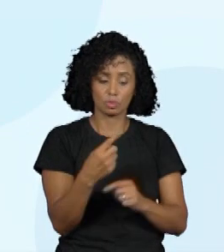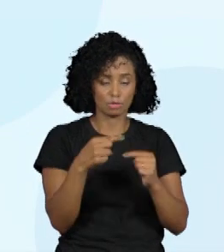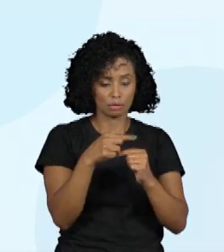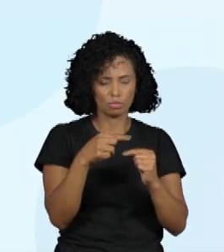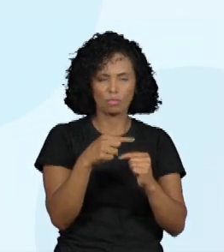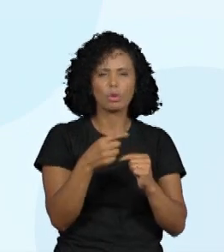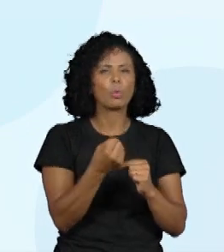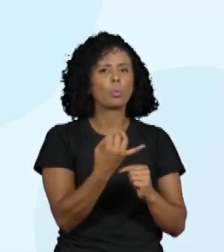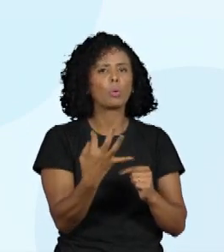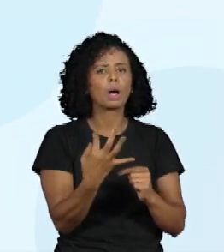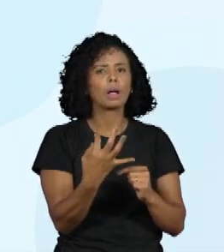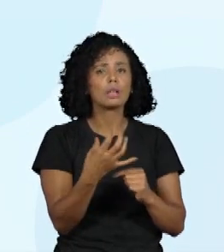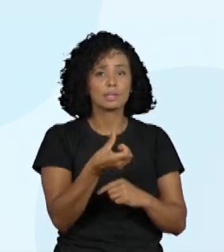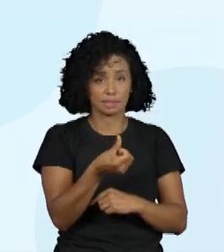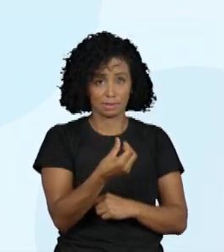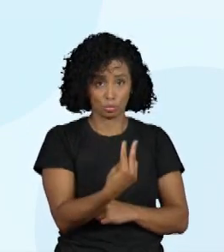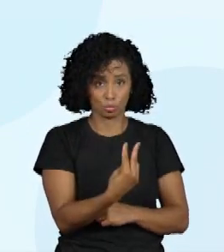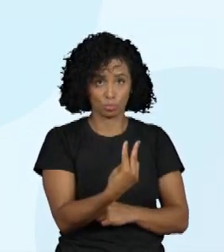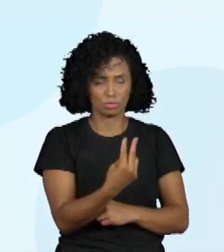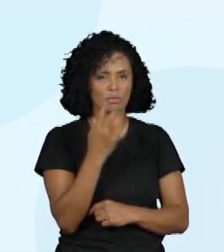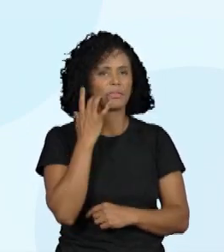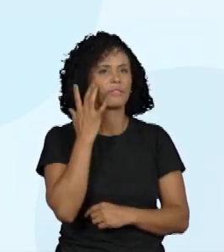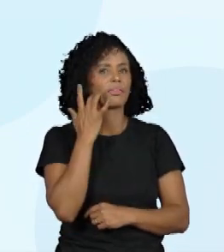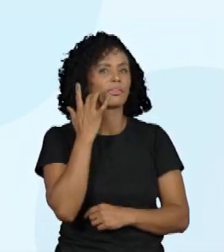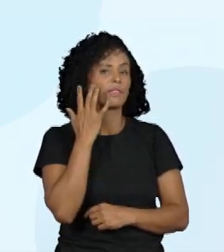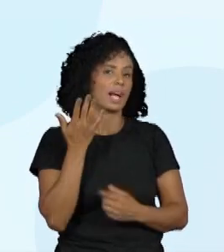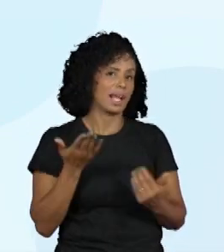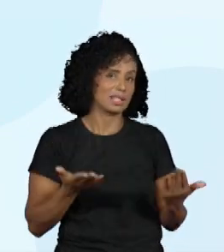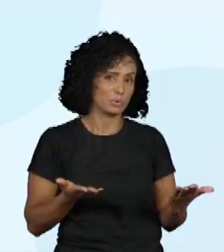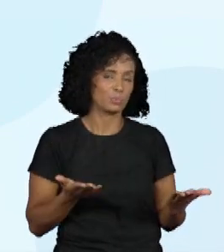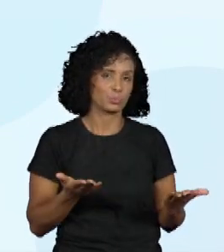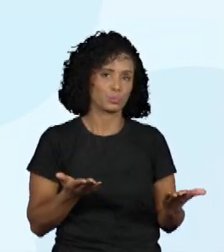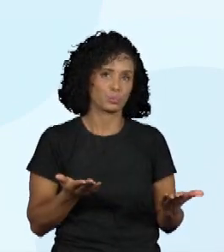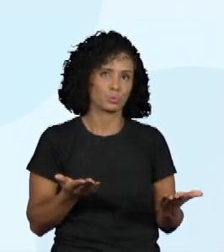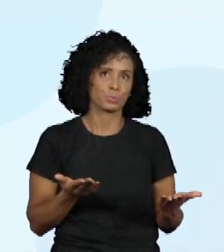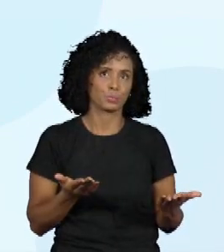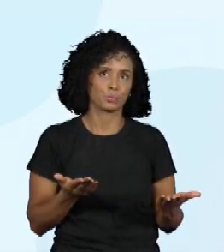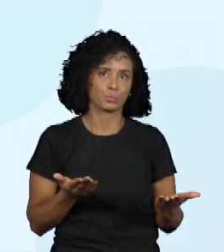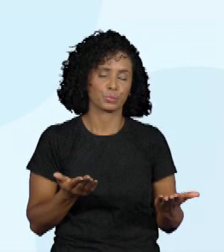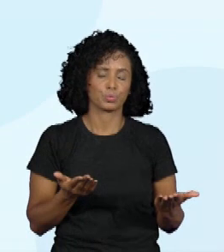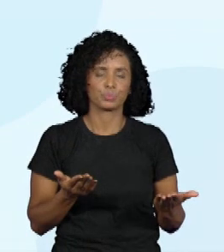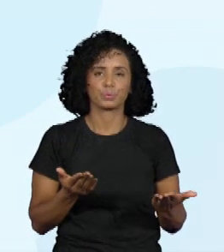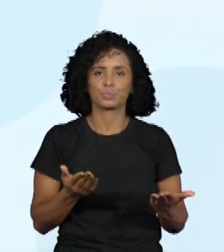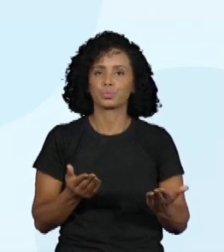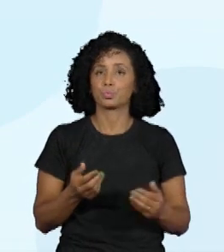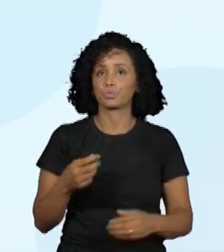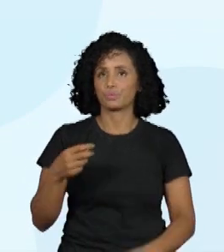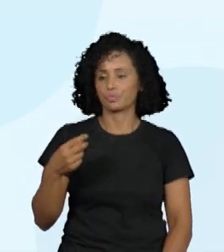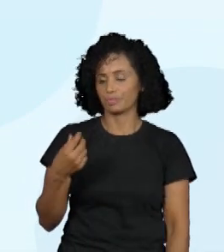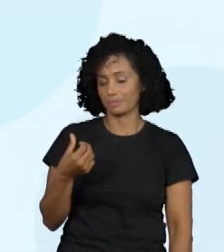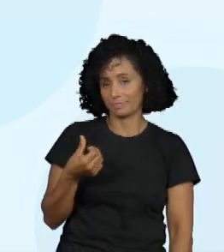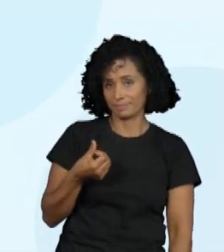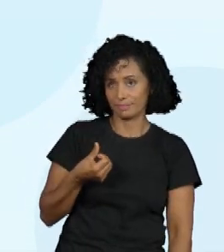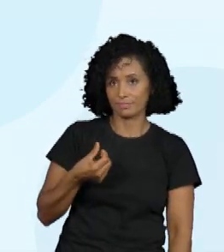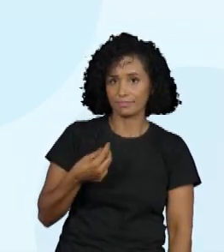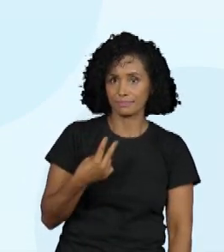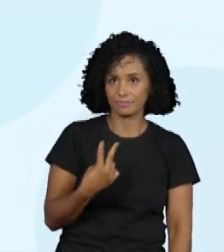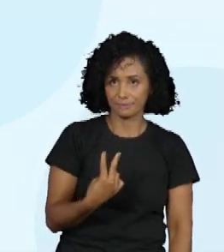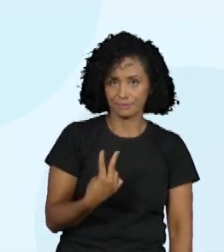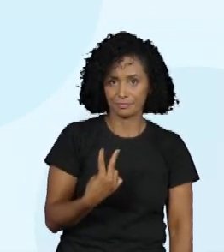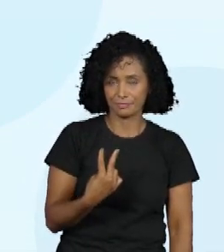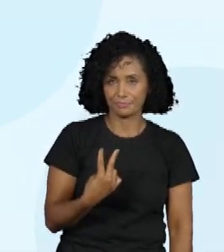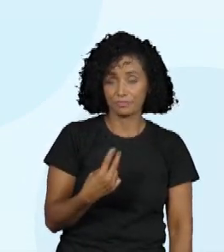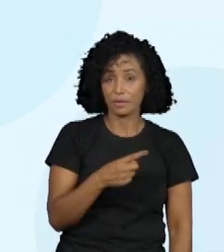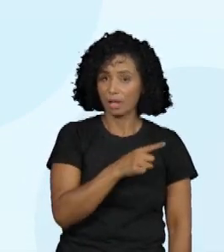62. Ficou muito fácil esse, não é? Sim. Então, já vamos registrar aí também. E assim por diante. Acho